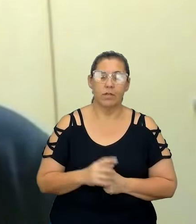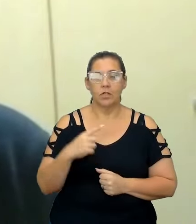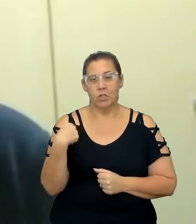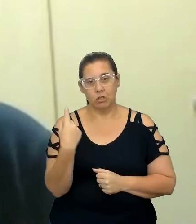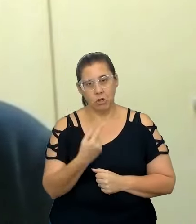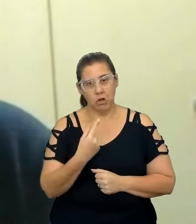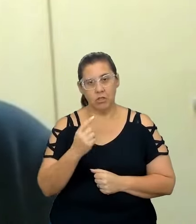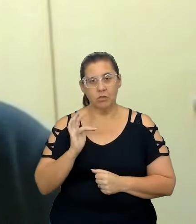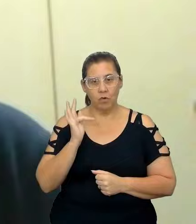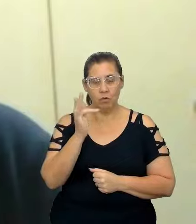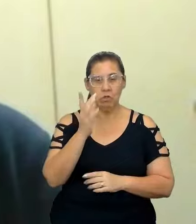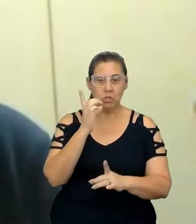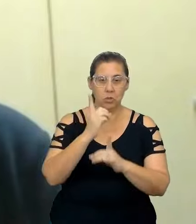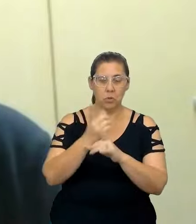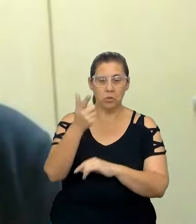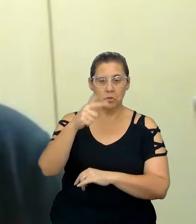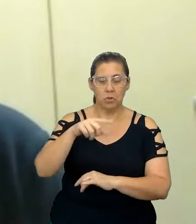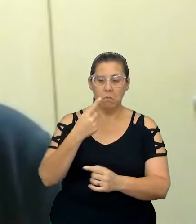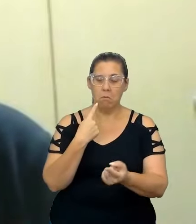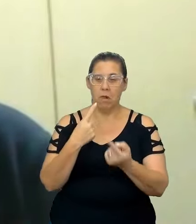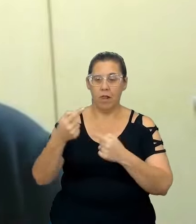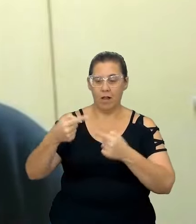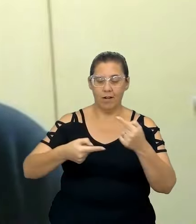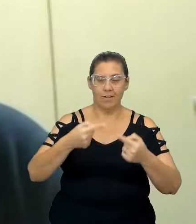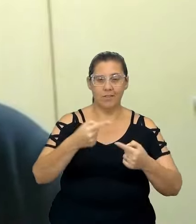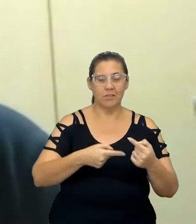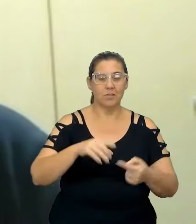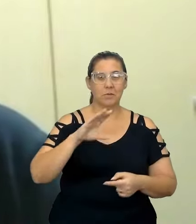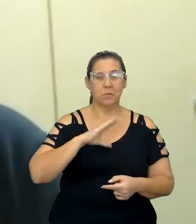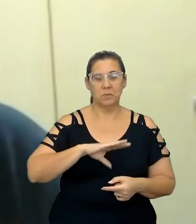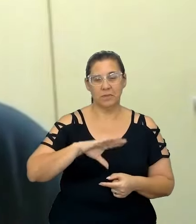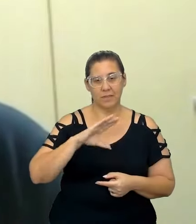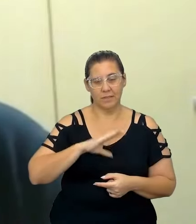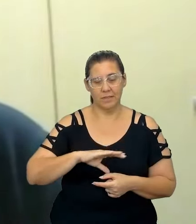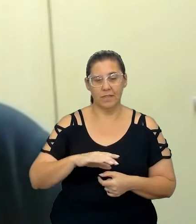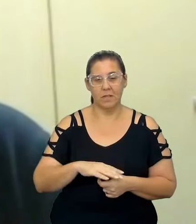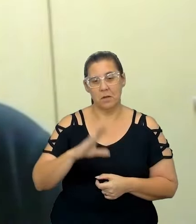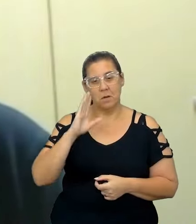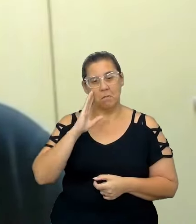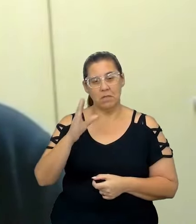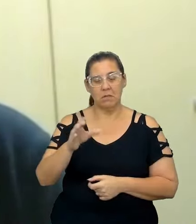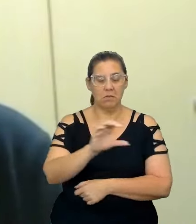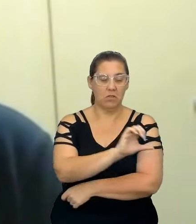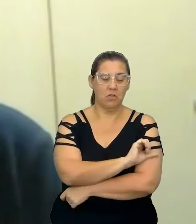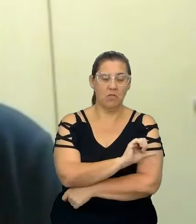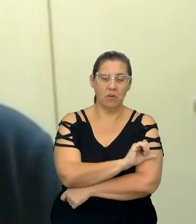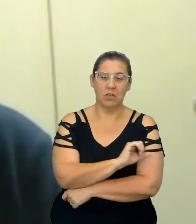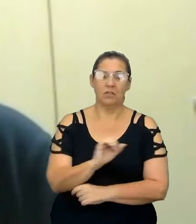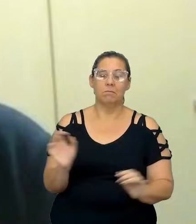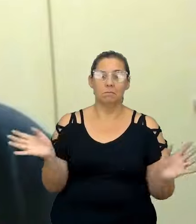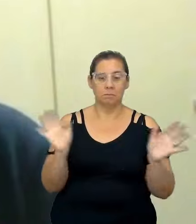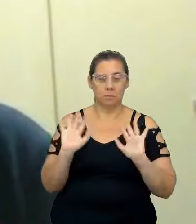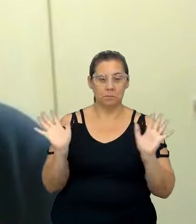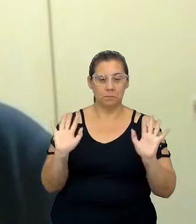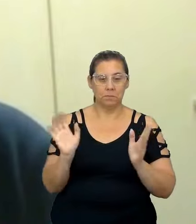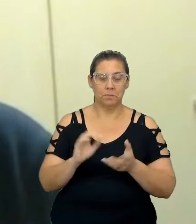se encontre mais uma vez para discutir língua portuguesa, principalmente do nono ano. Até mais.